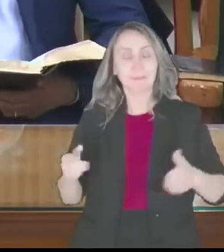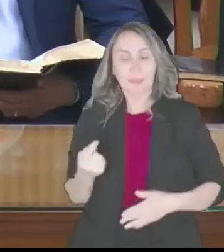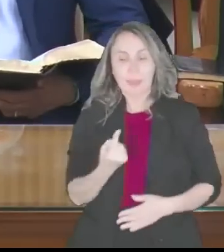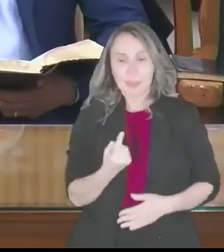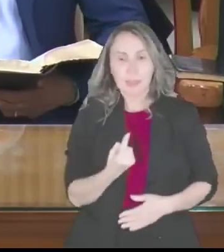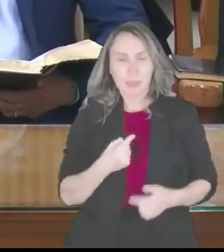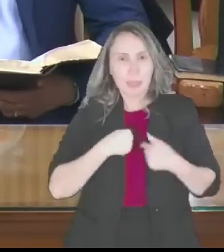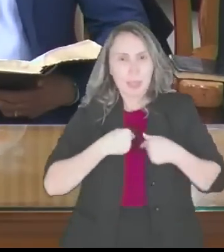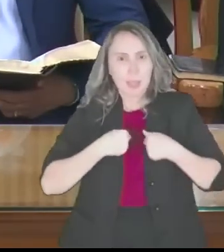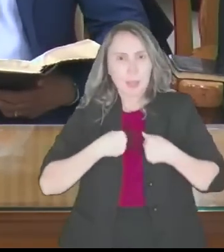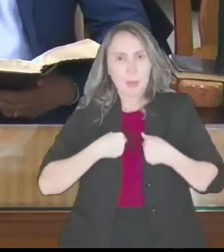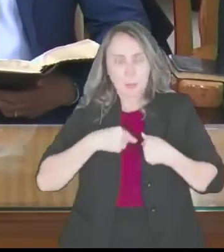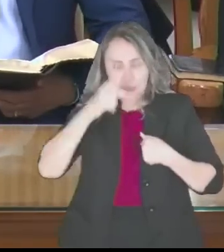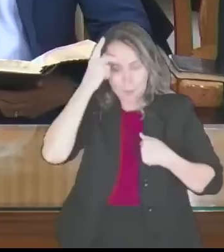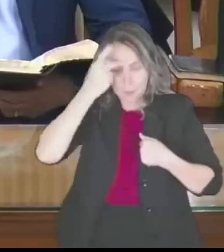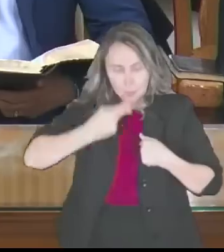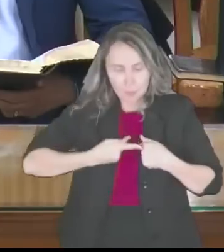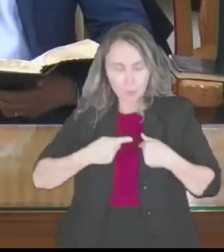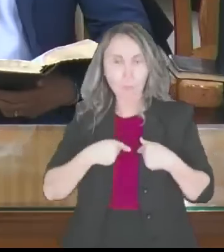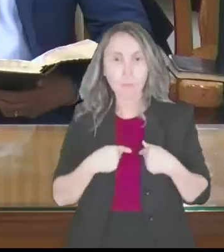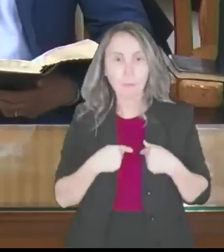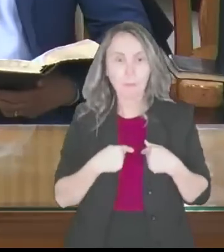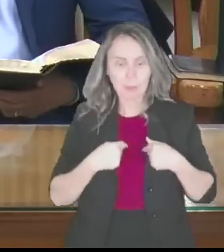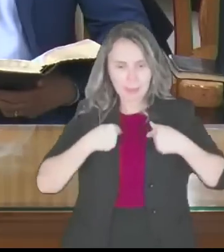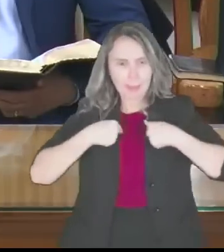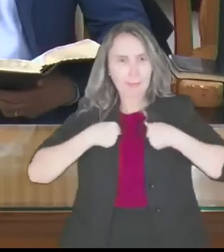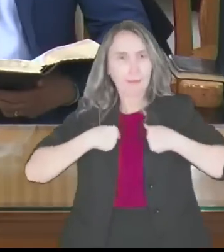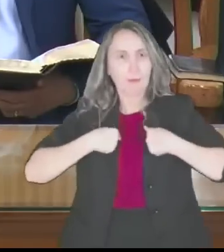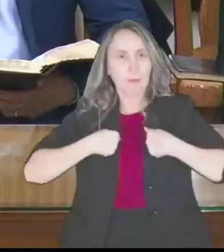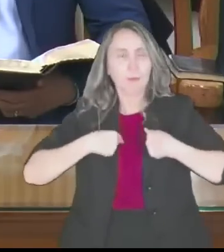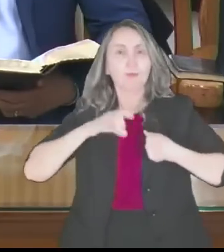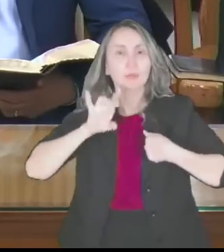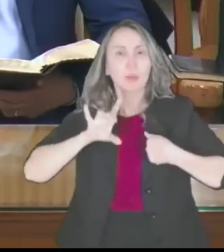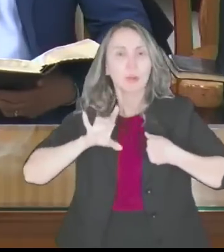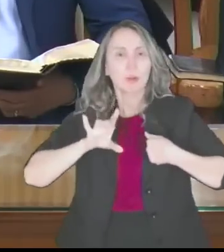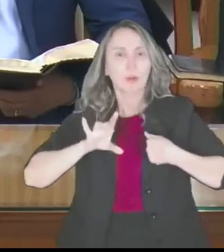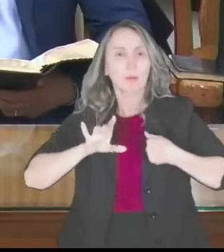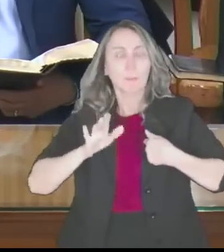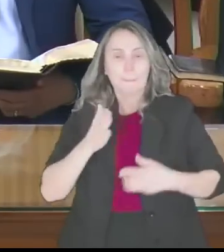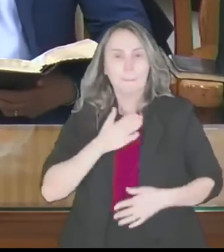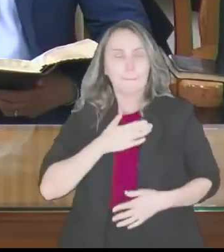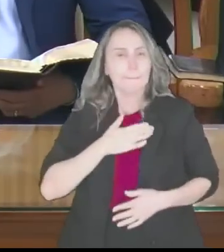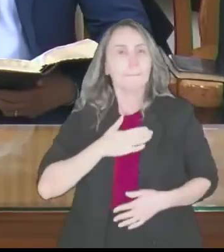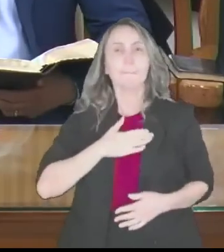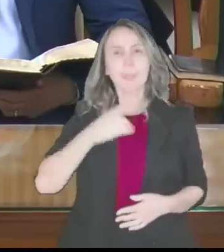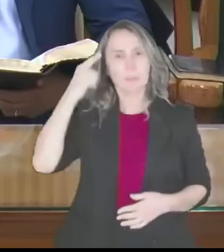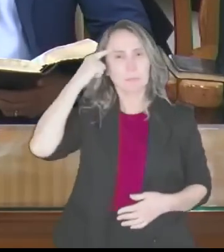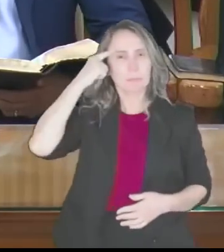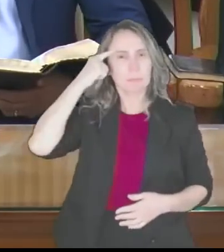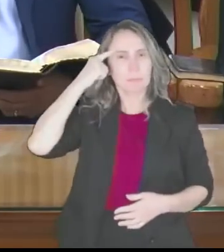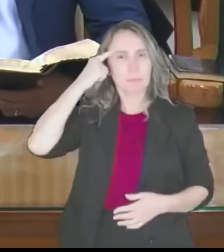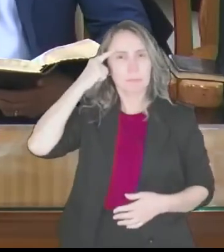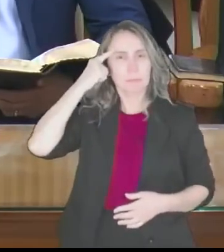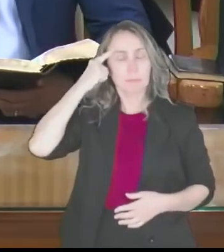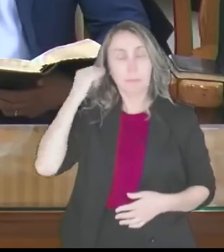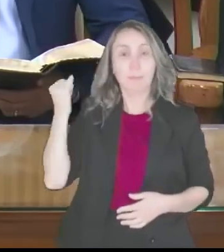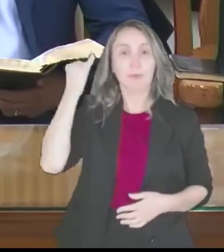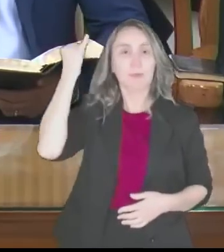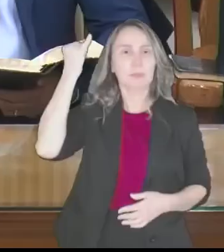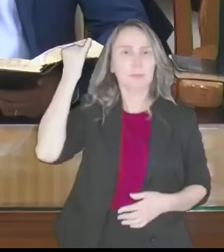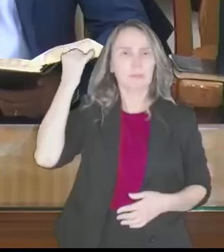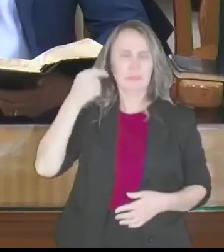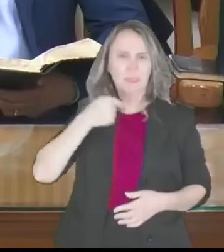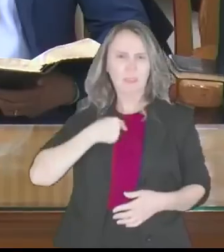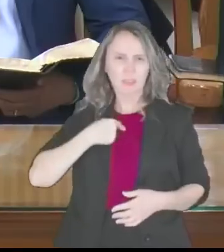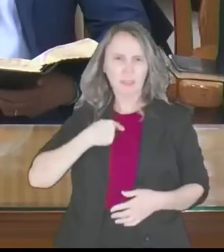numa época onde quem vale é o meu pensamento. Eu não